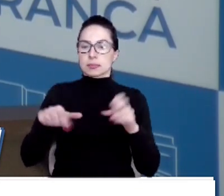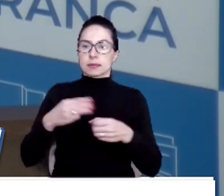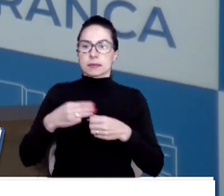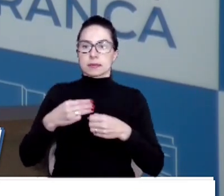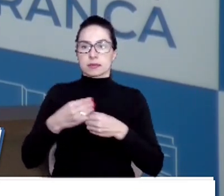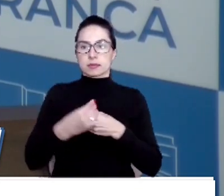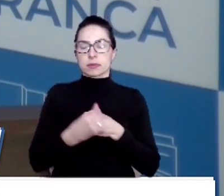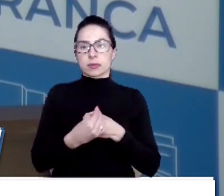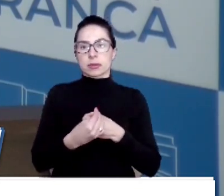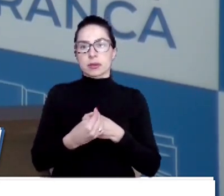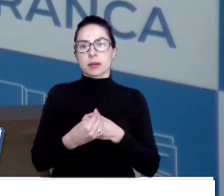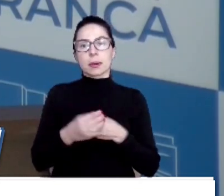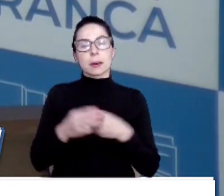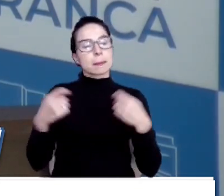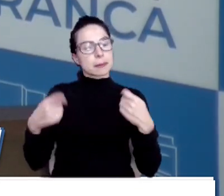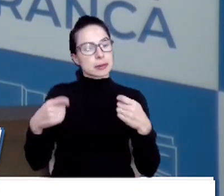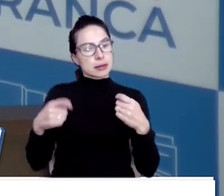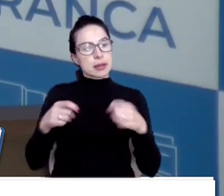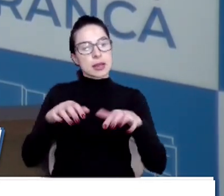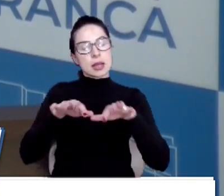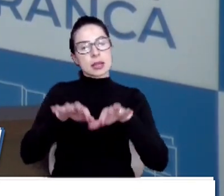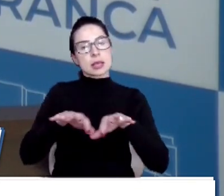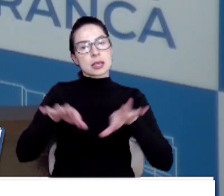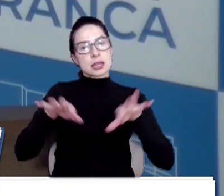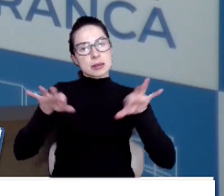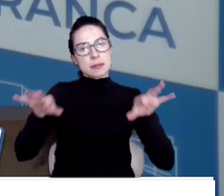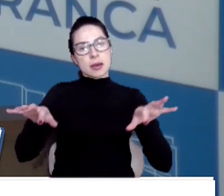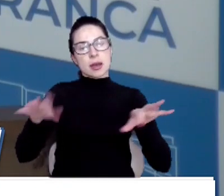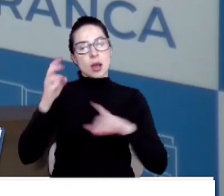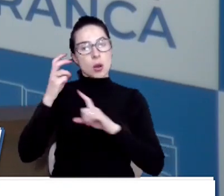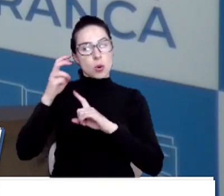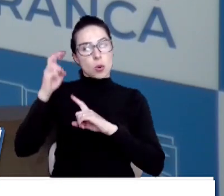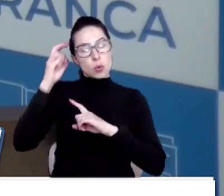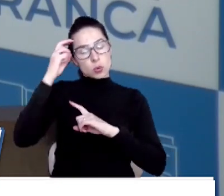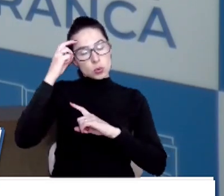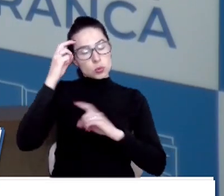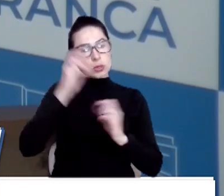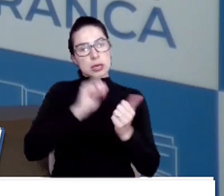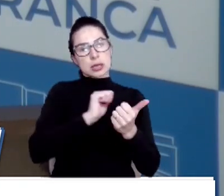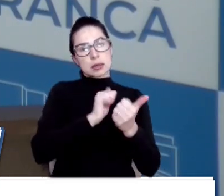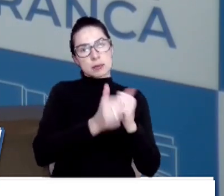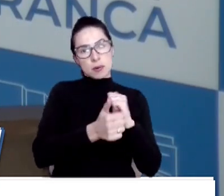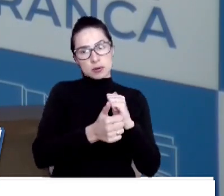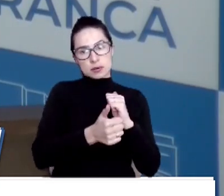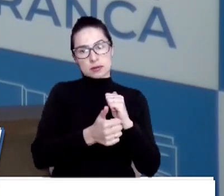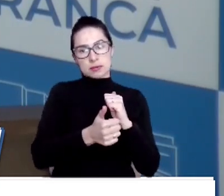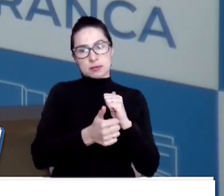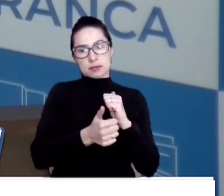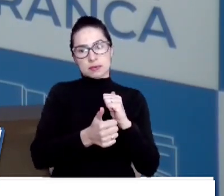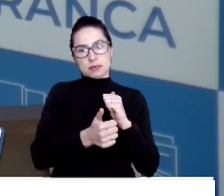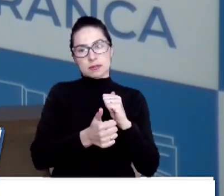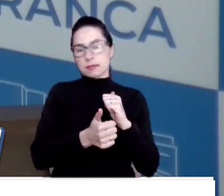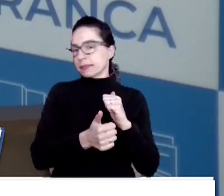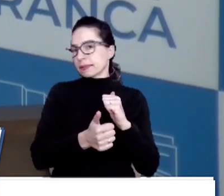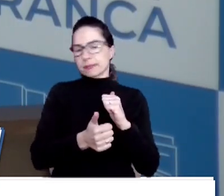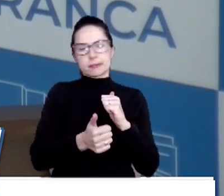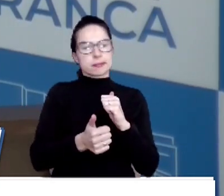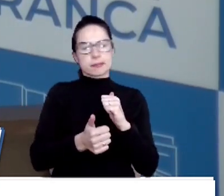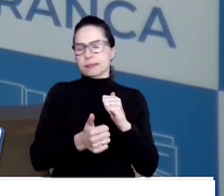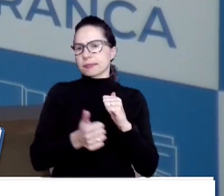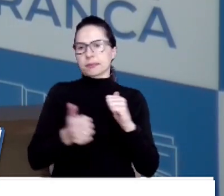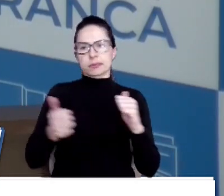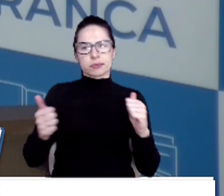que precisa separar cultura do Esporte não tem nada a